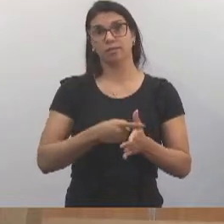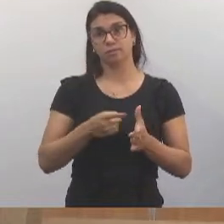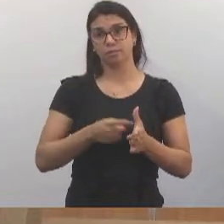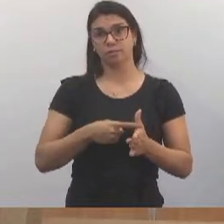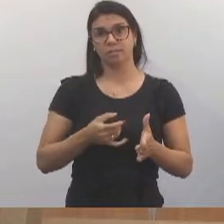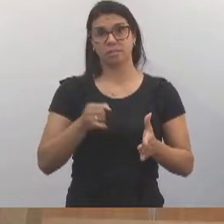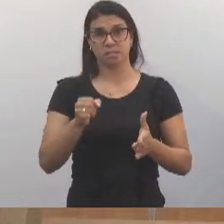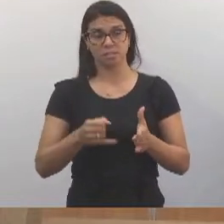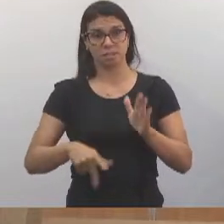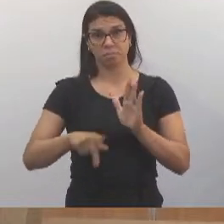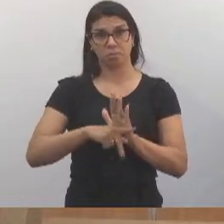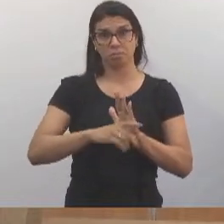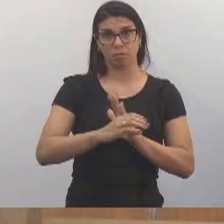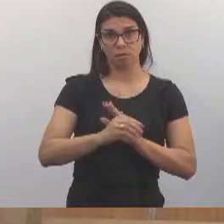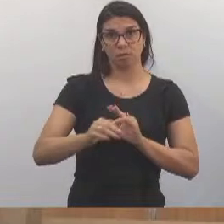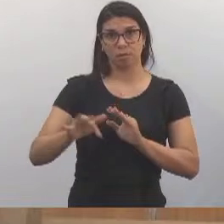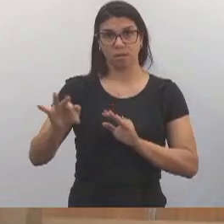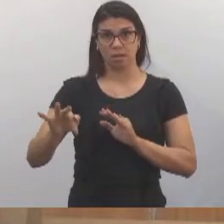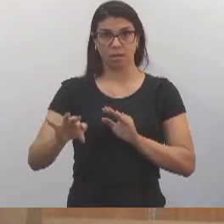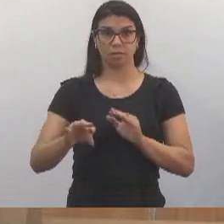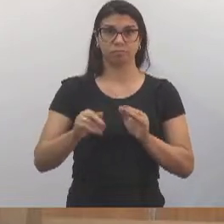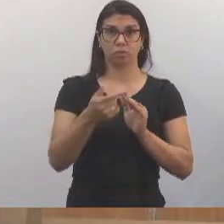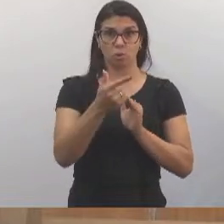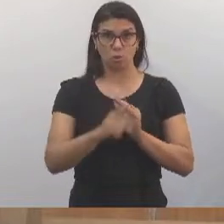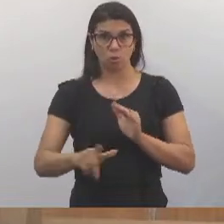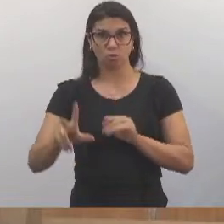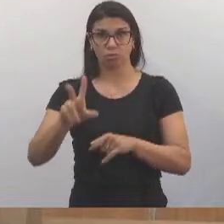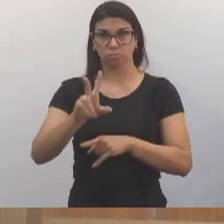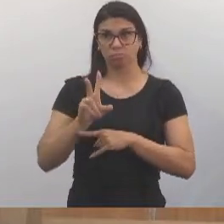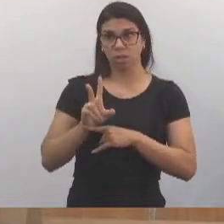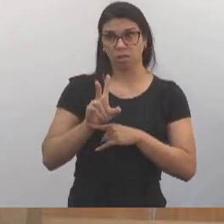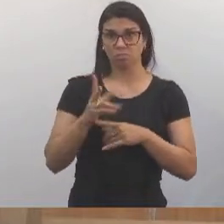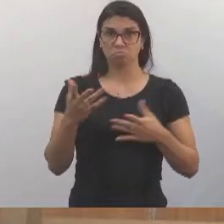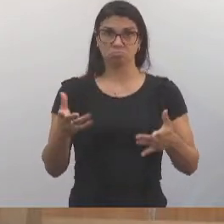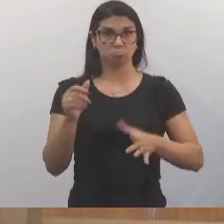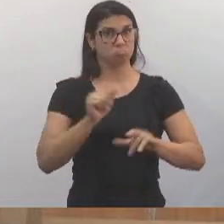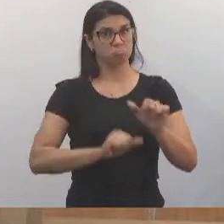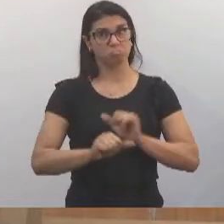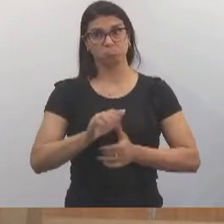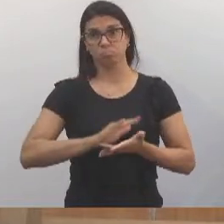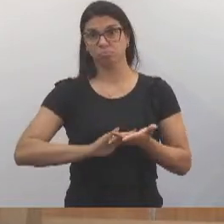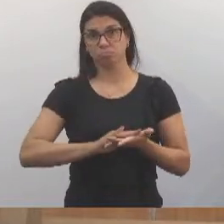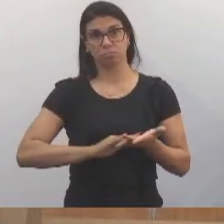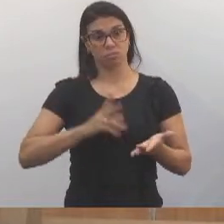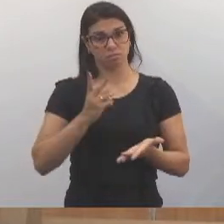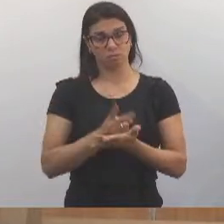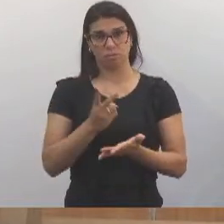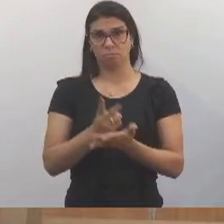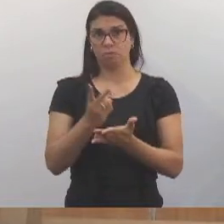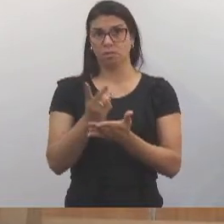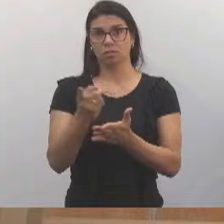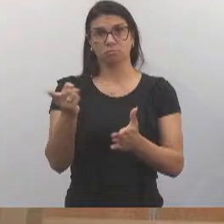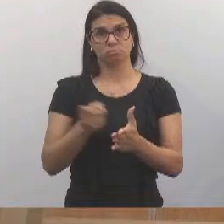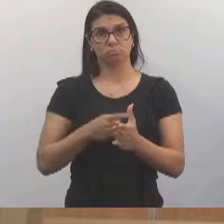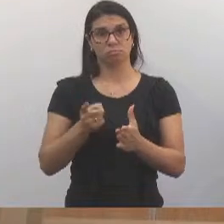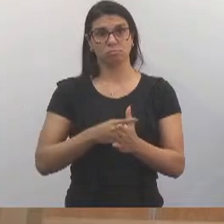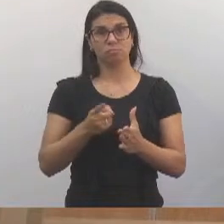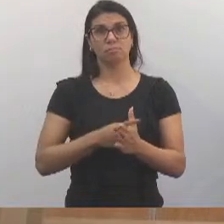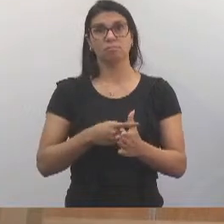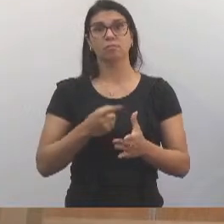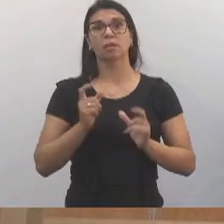é do CAF, se é de um outro empréstimo do SAI, continua sendo dívida. E isso sai da